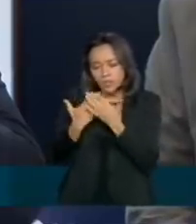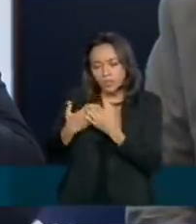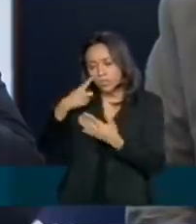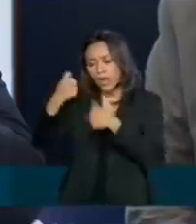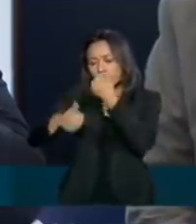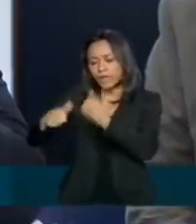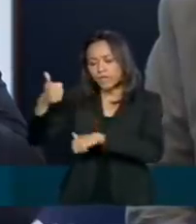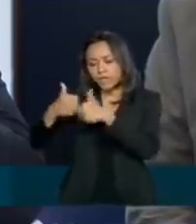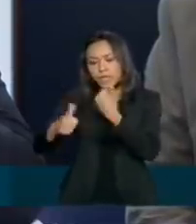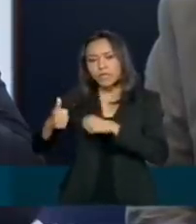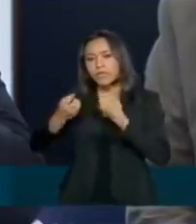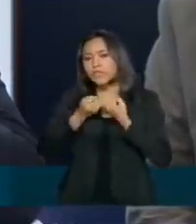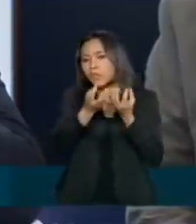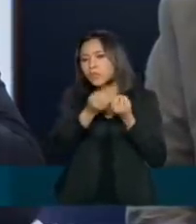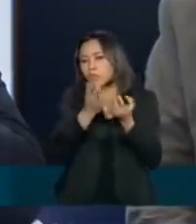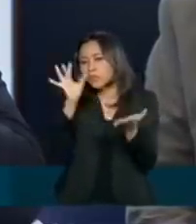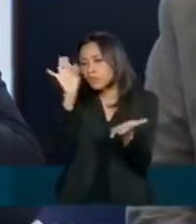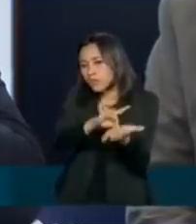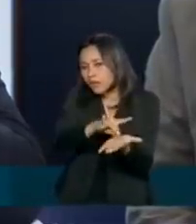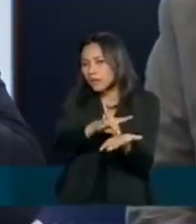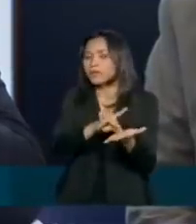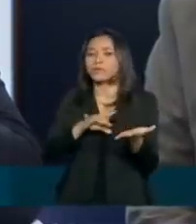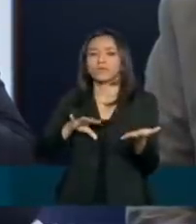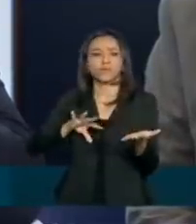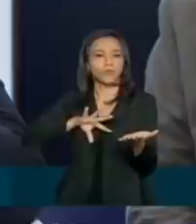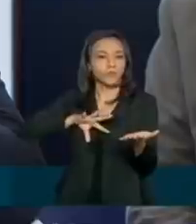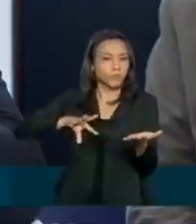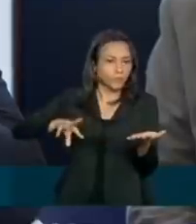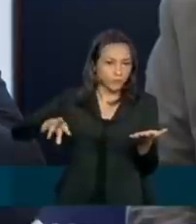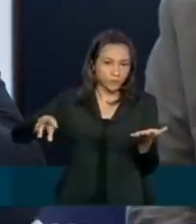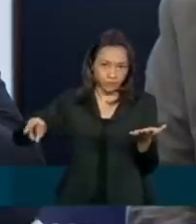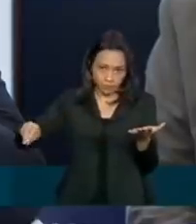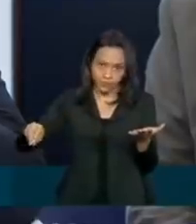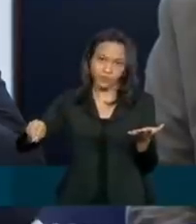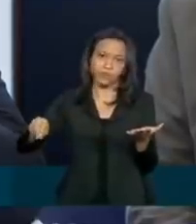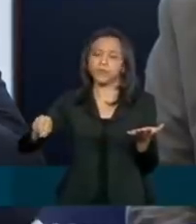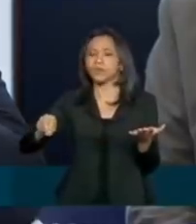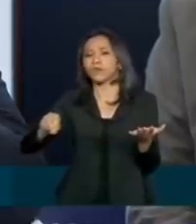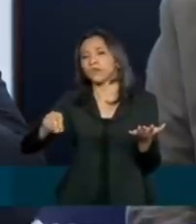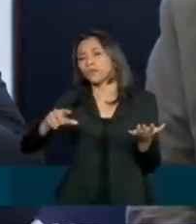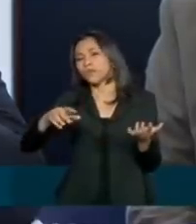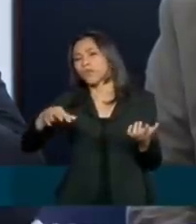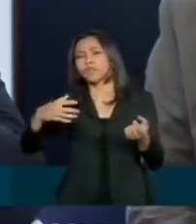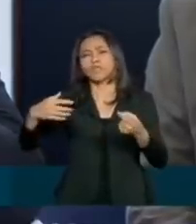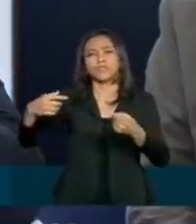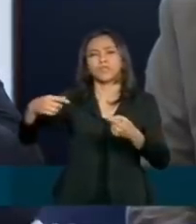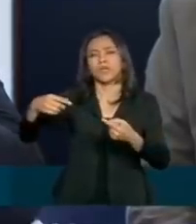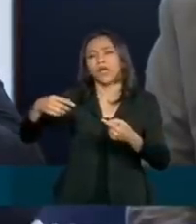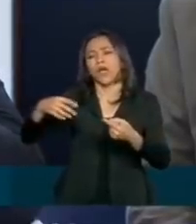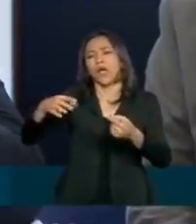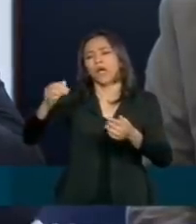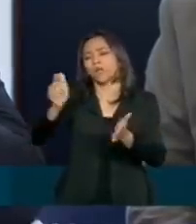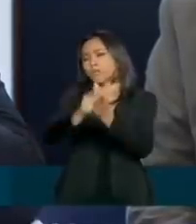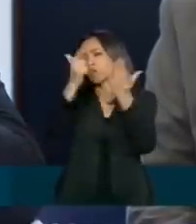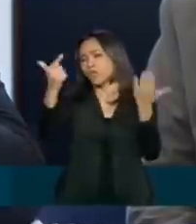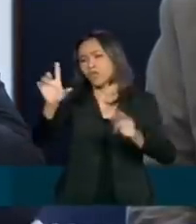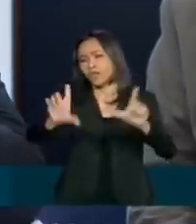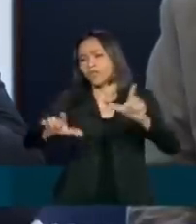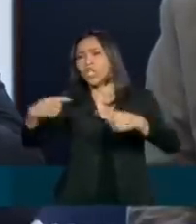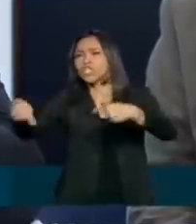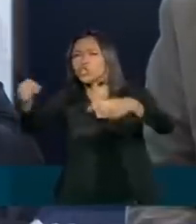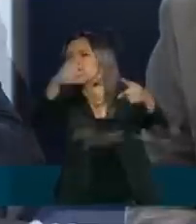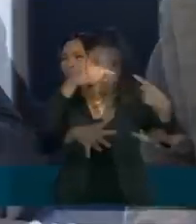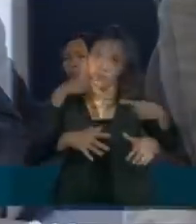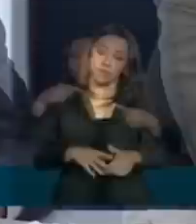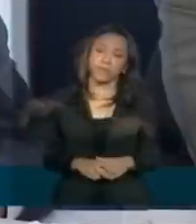reais. Todo o restante é apenas discussão, interpretação, mídia, combate, como